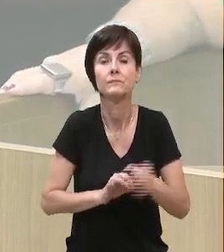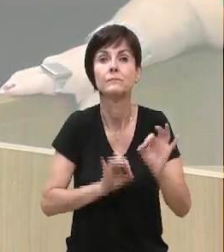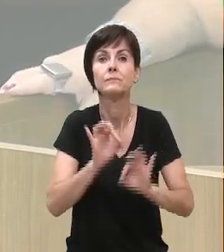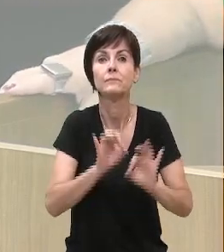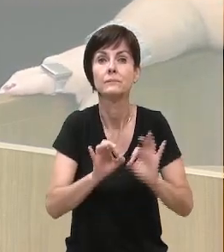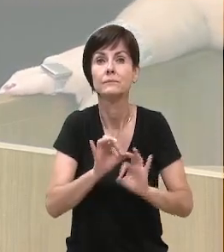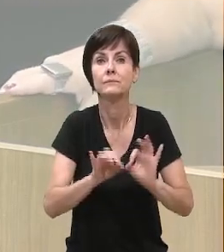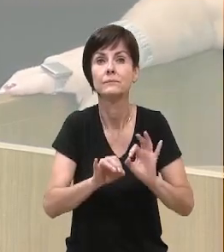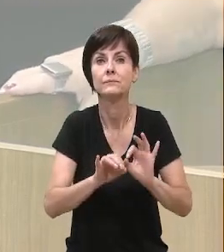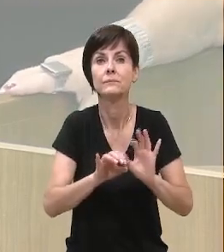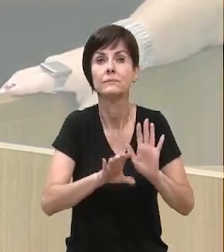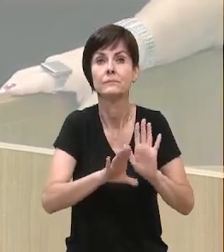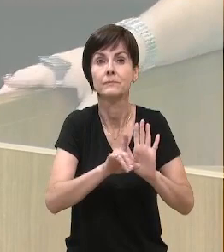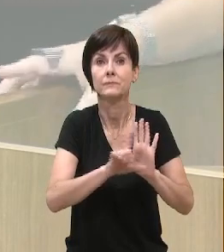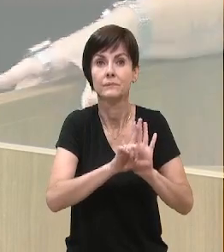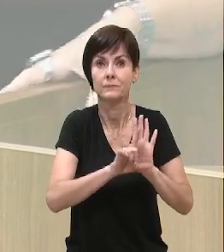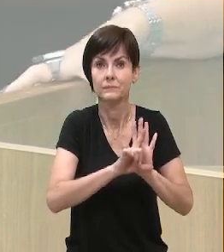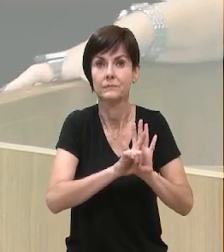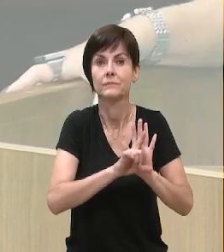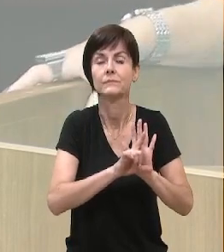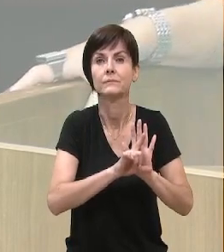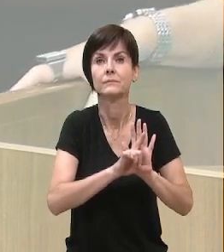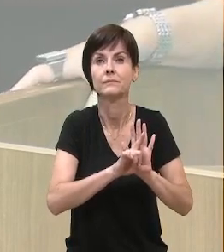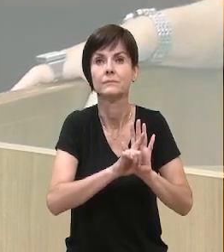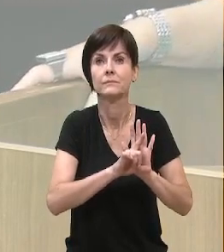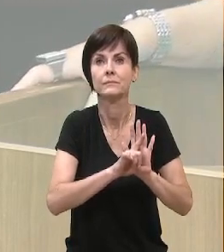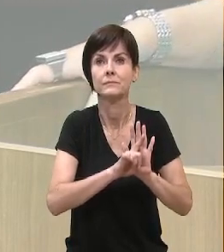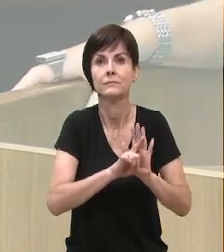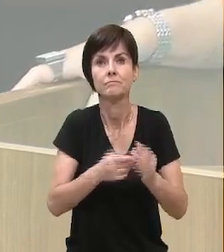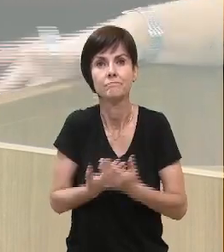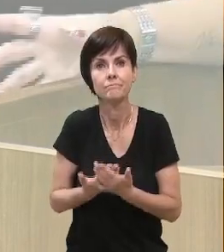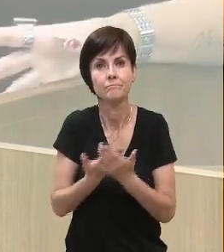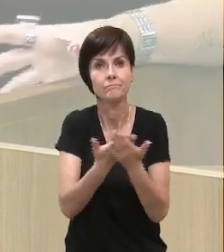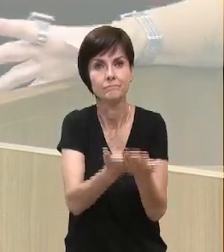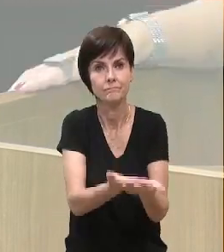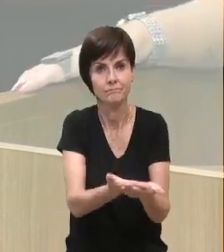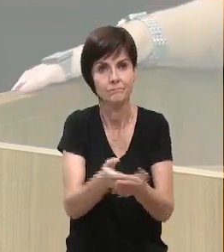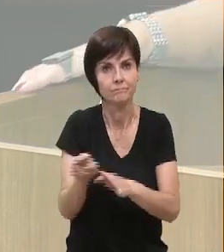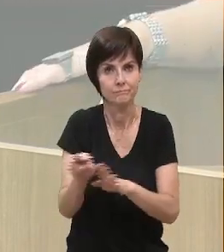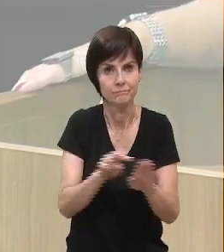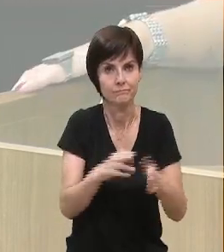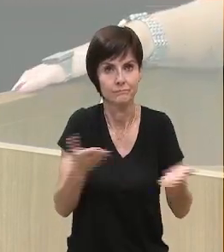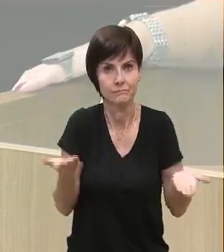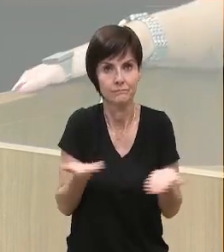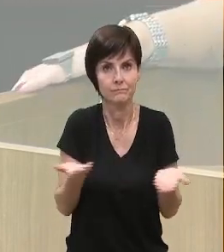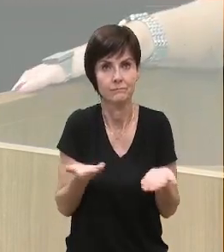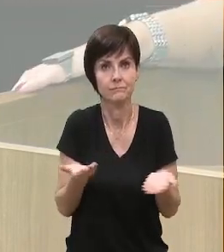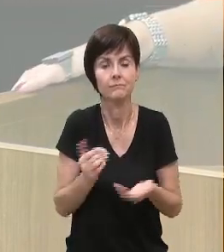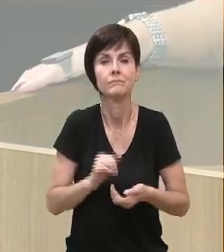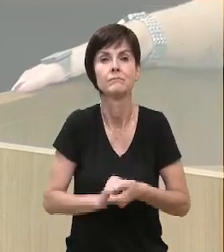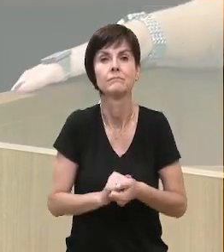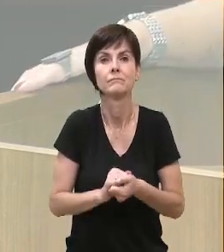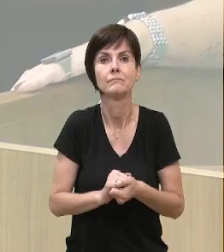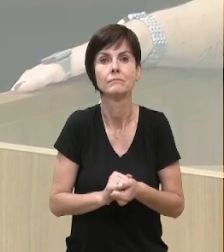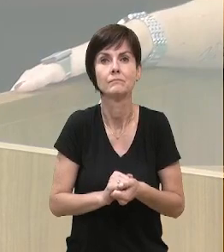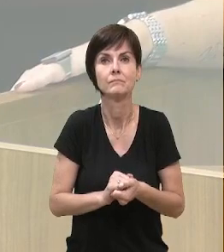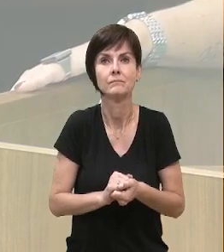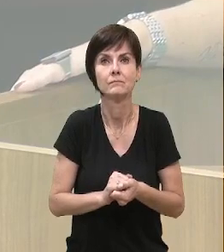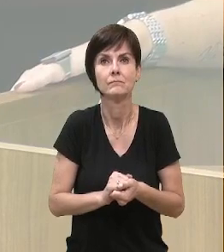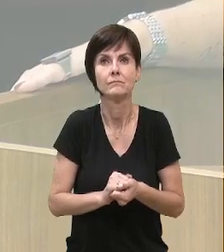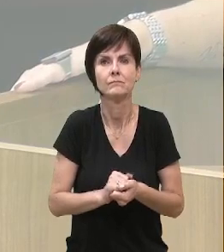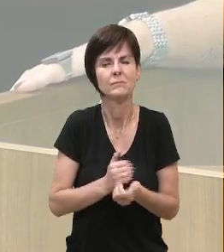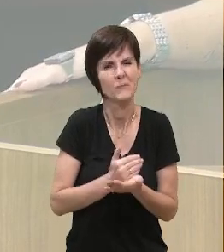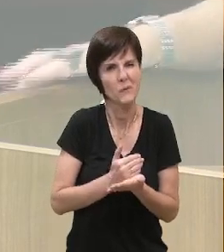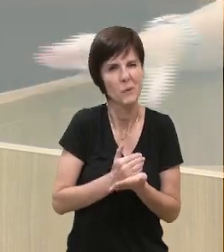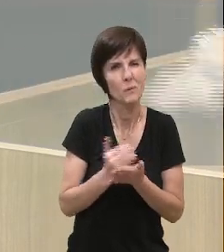de lei que eu estou protocolando esta semana, quanto muito no início